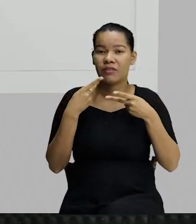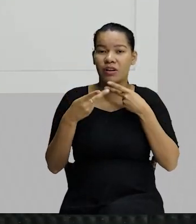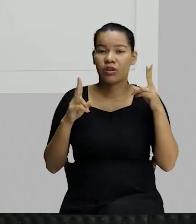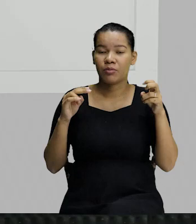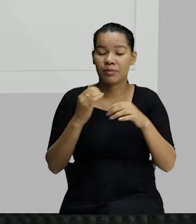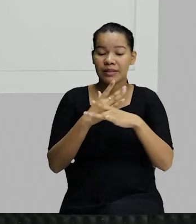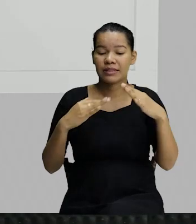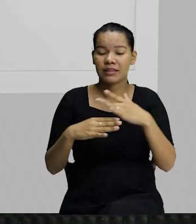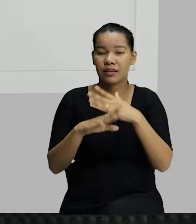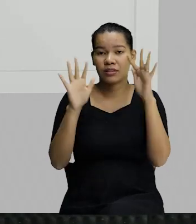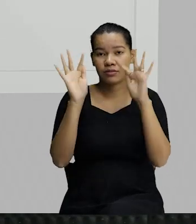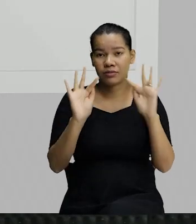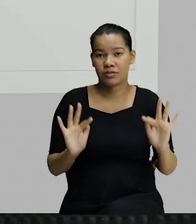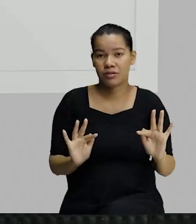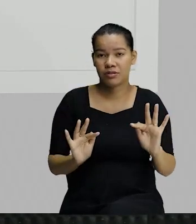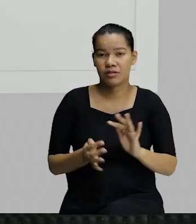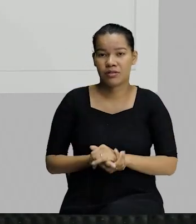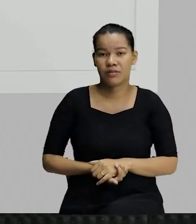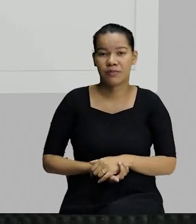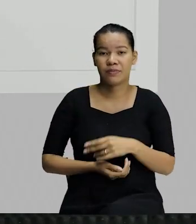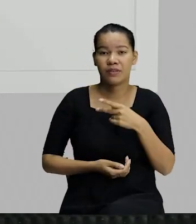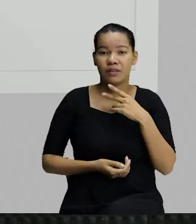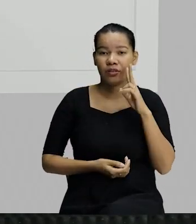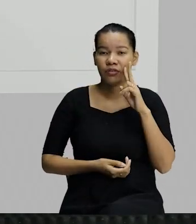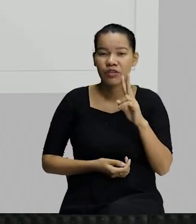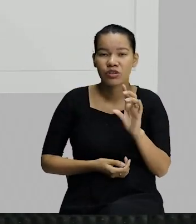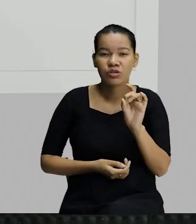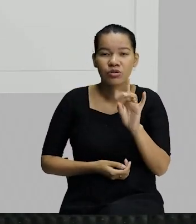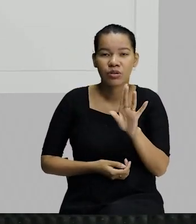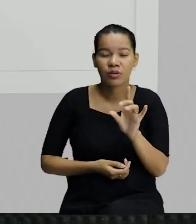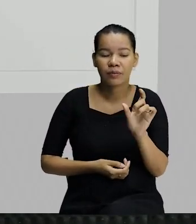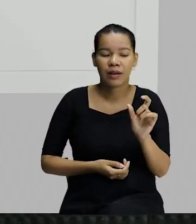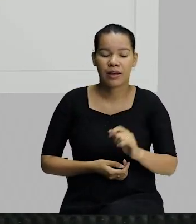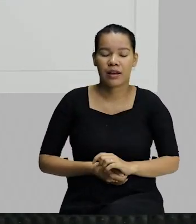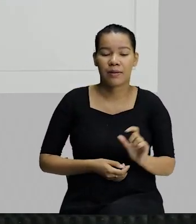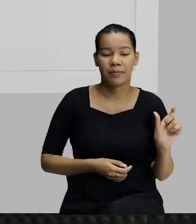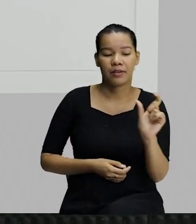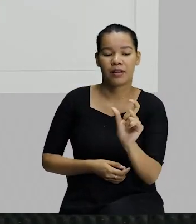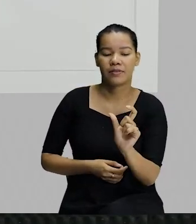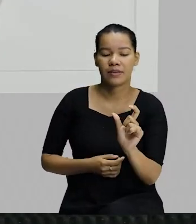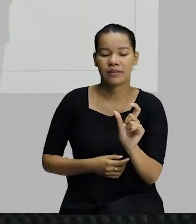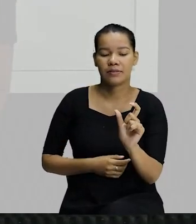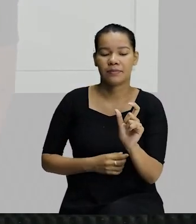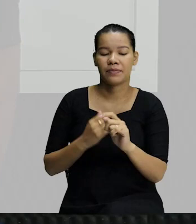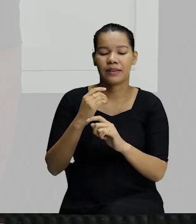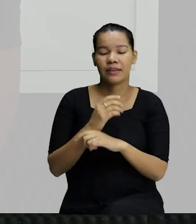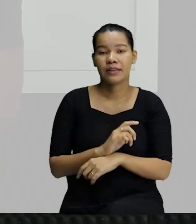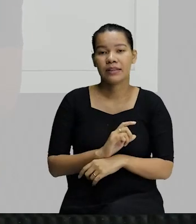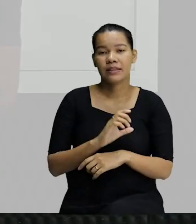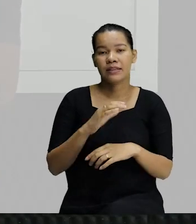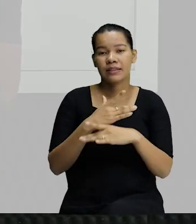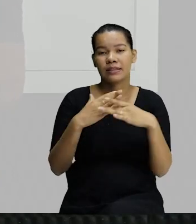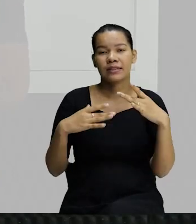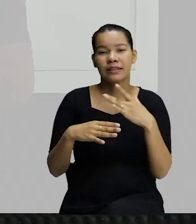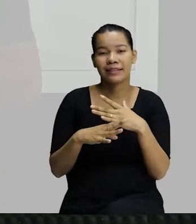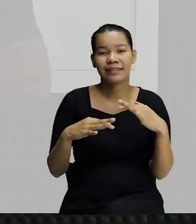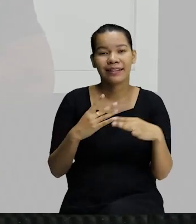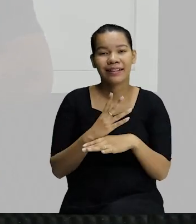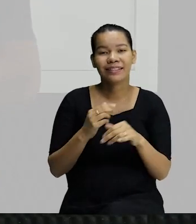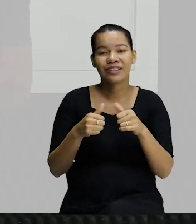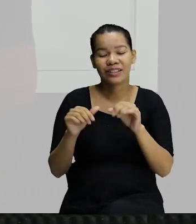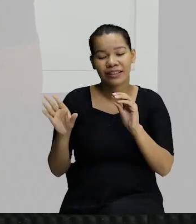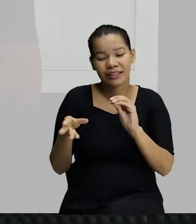olha aqui, ó. Olha como a palavra cidade está dentro da palavra felicidade. Entendeu? Mas isso aqui é